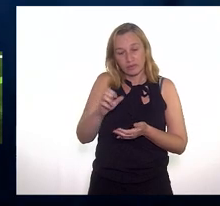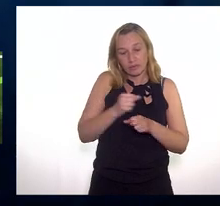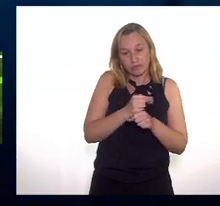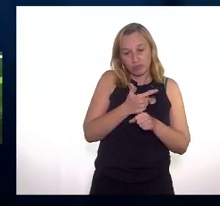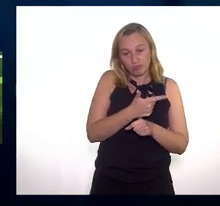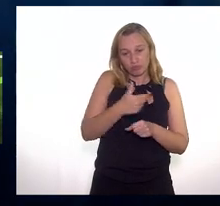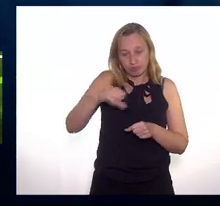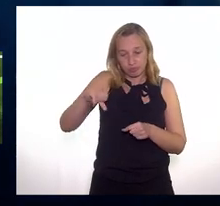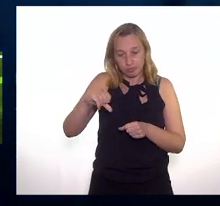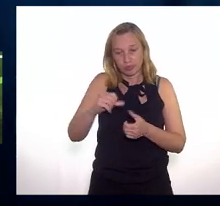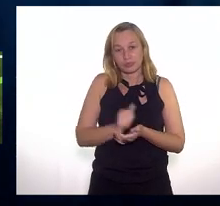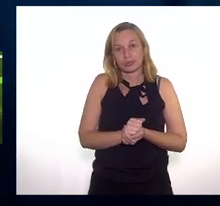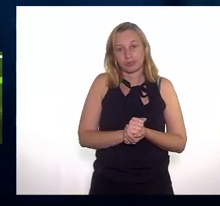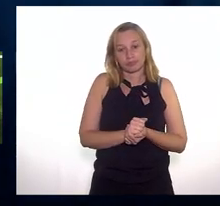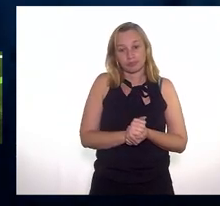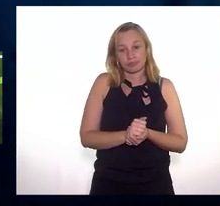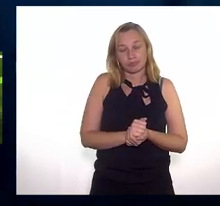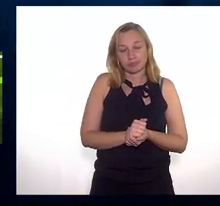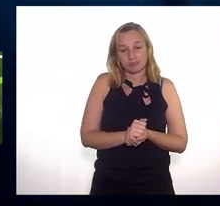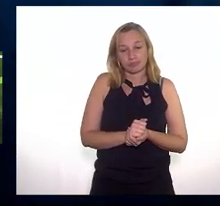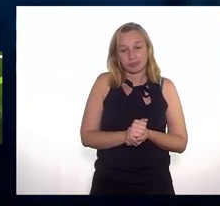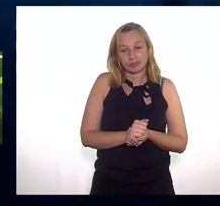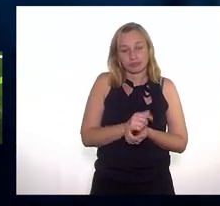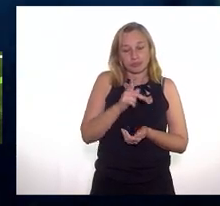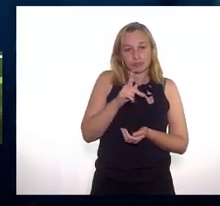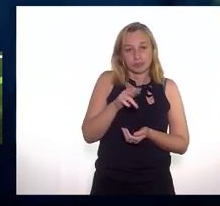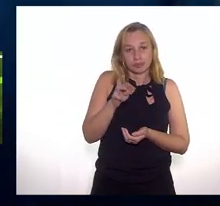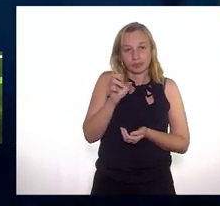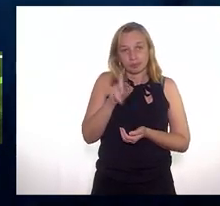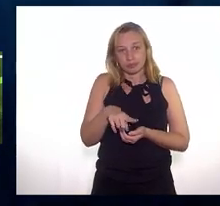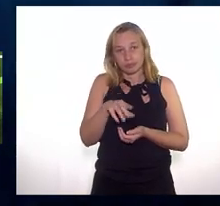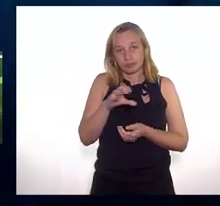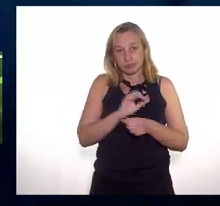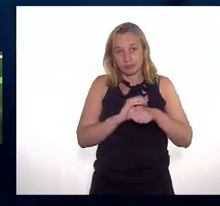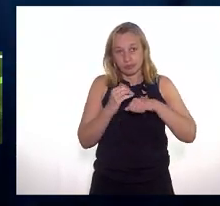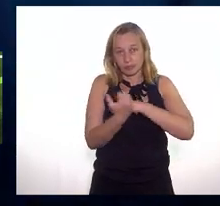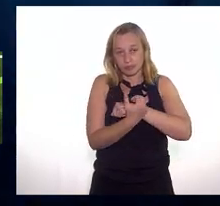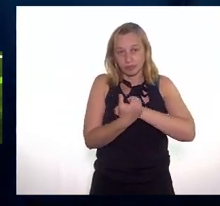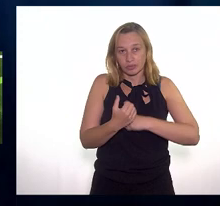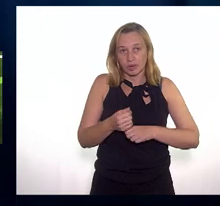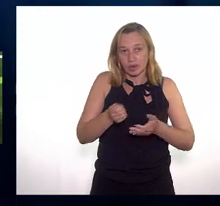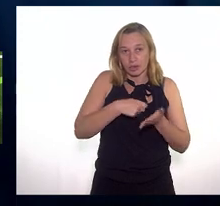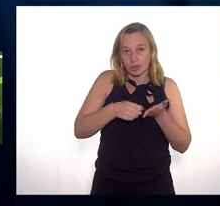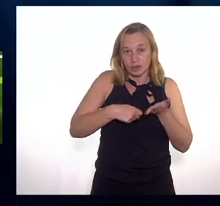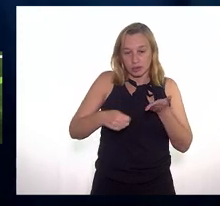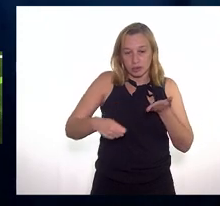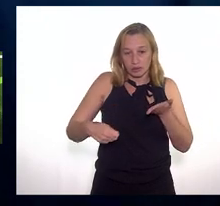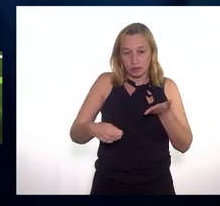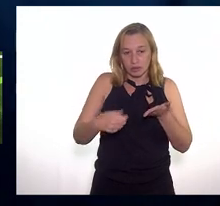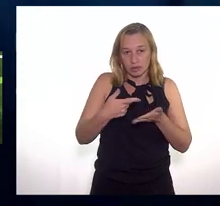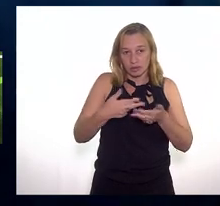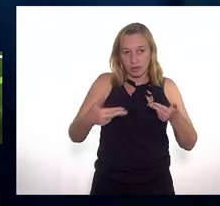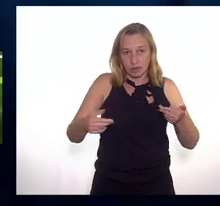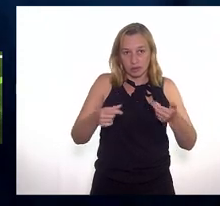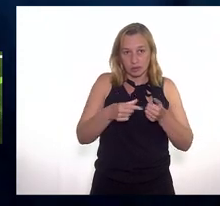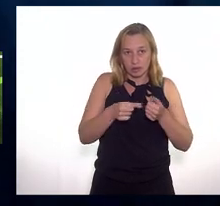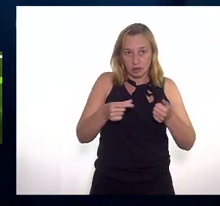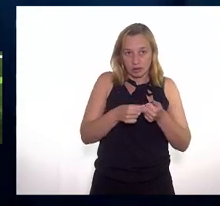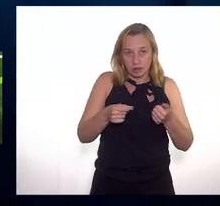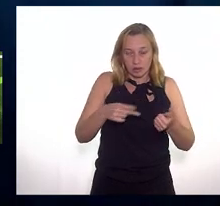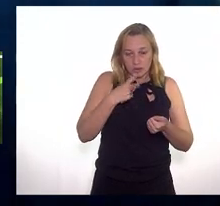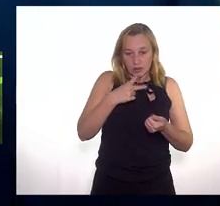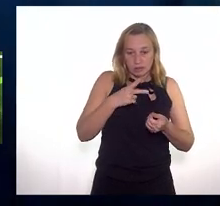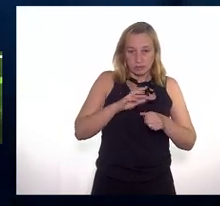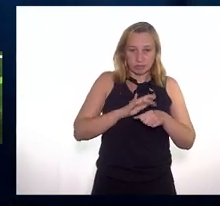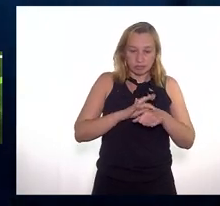2019, na época pré-Covid, escreveu uma série de artigos falando sobre doenças